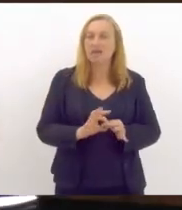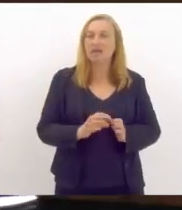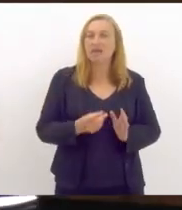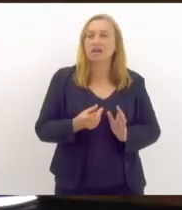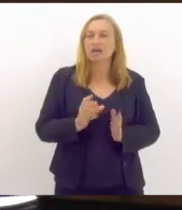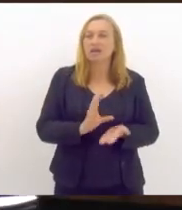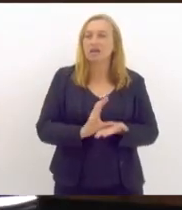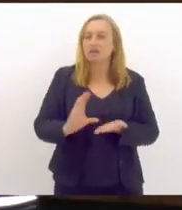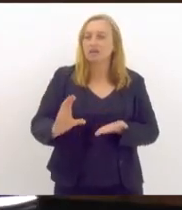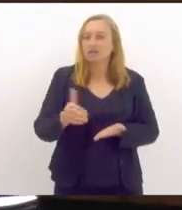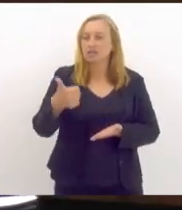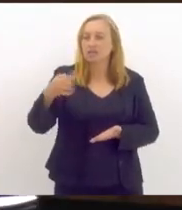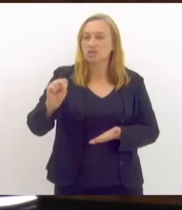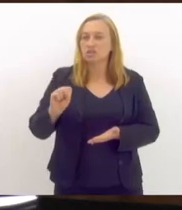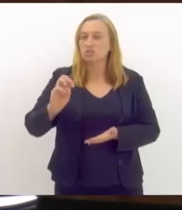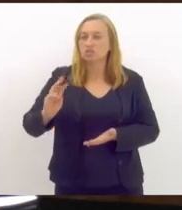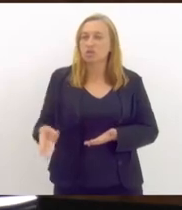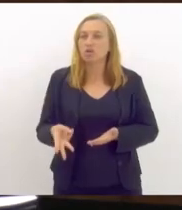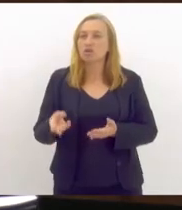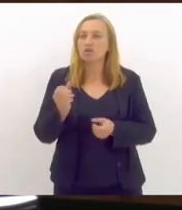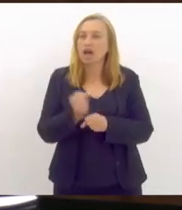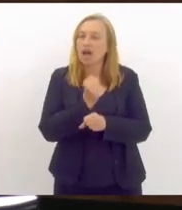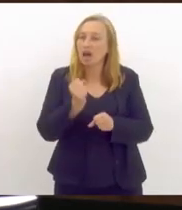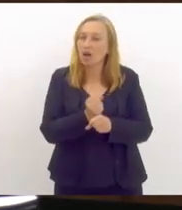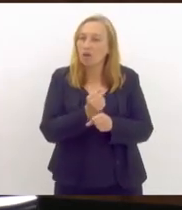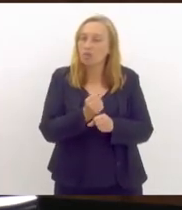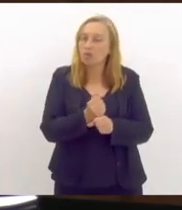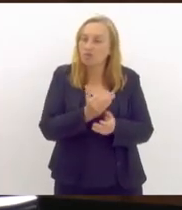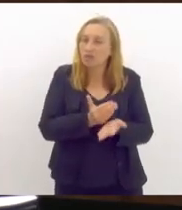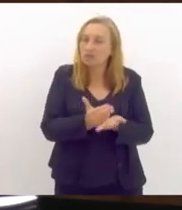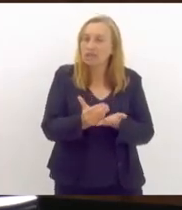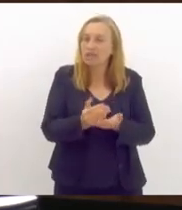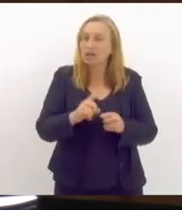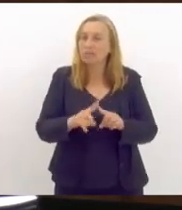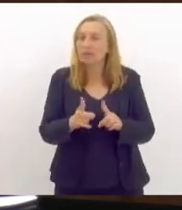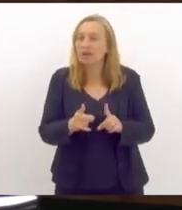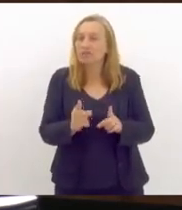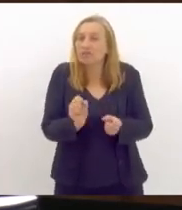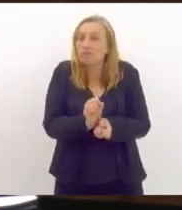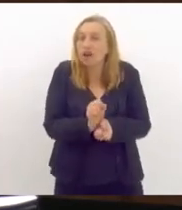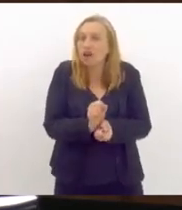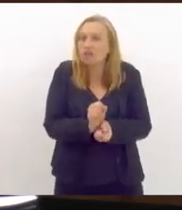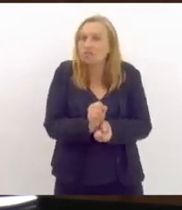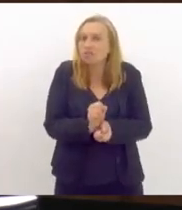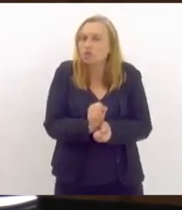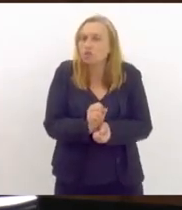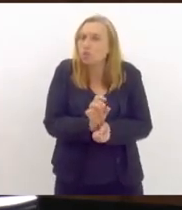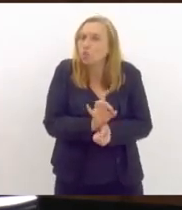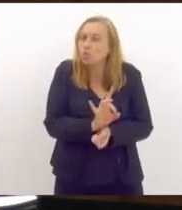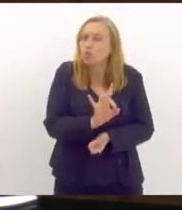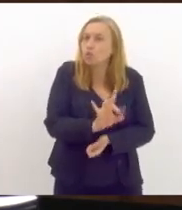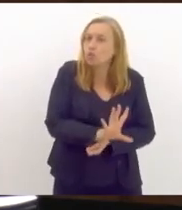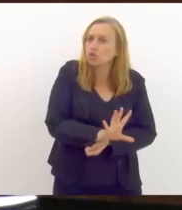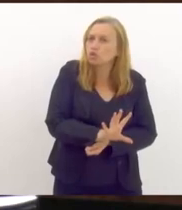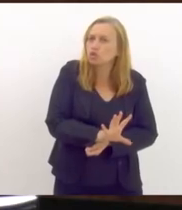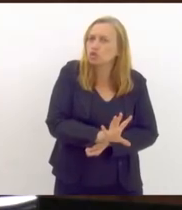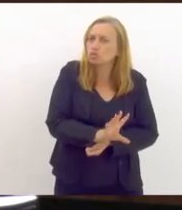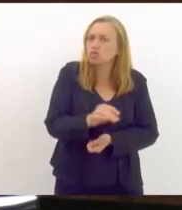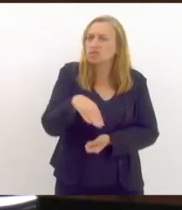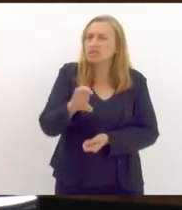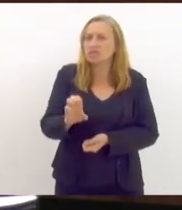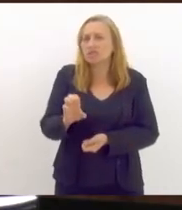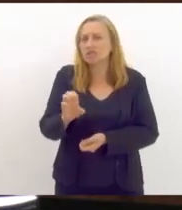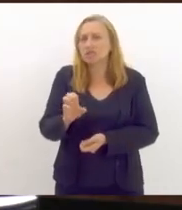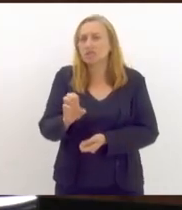a obra foi feita só que foi deteriorada né o último o cine continua